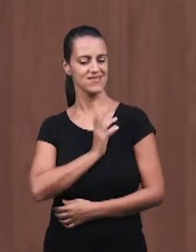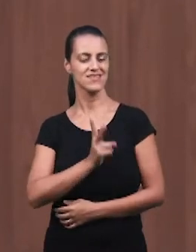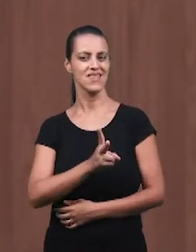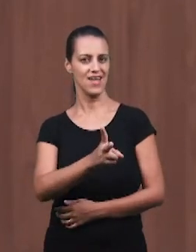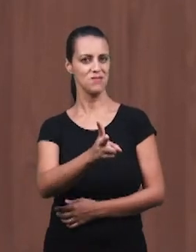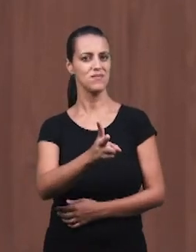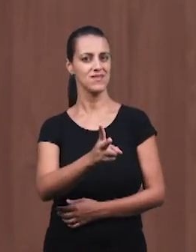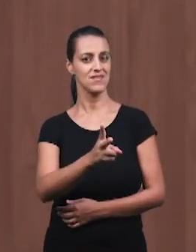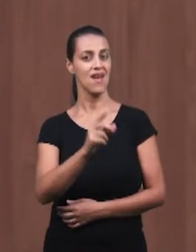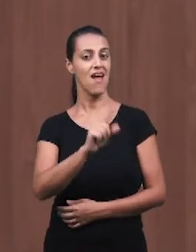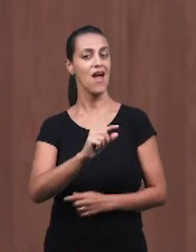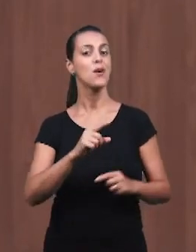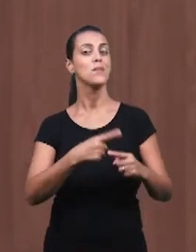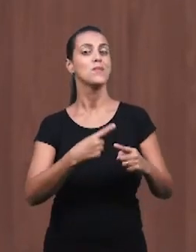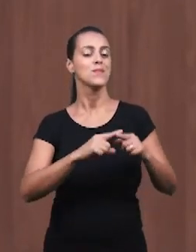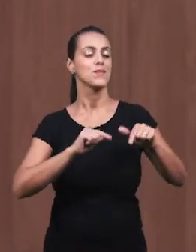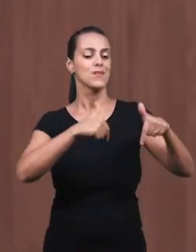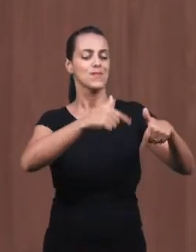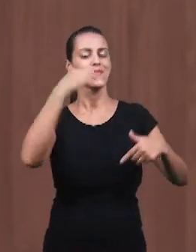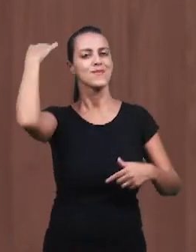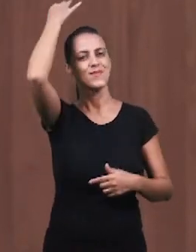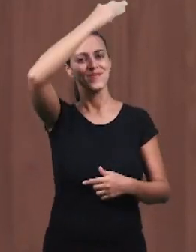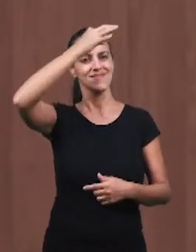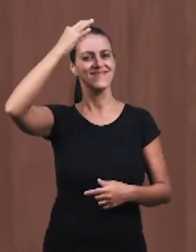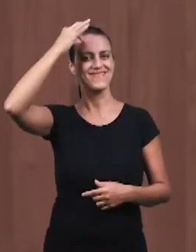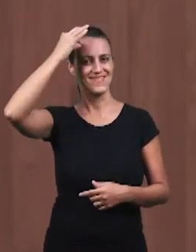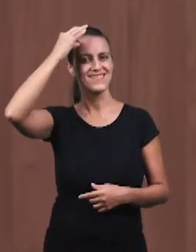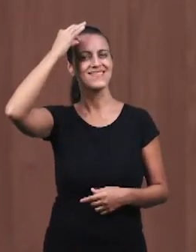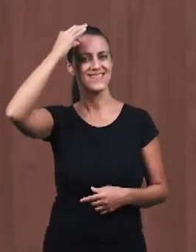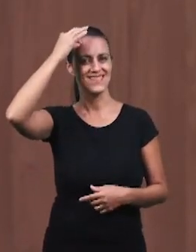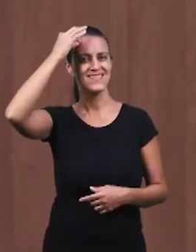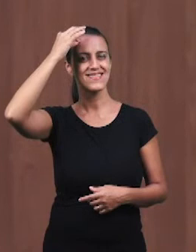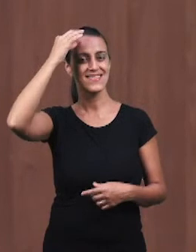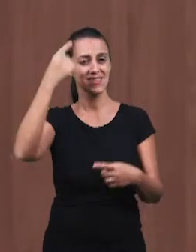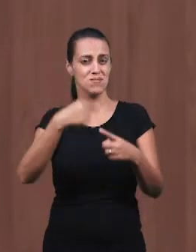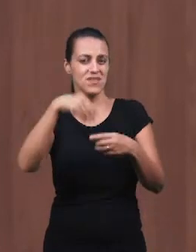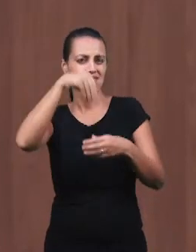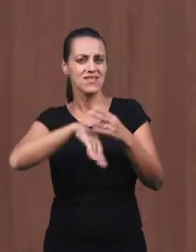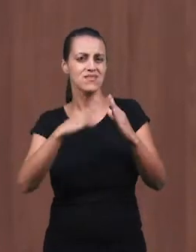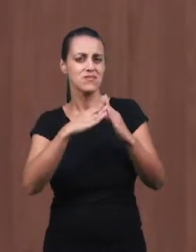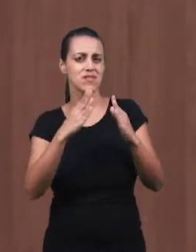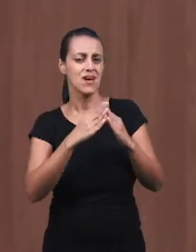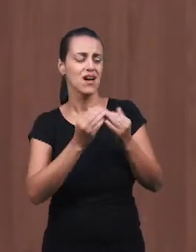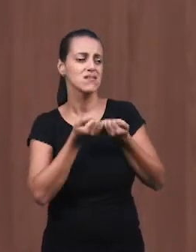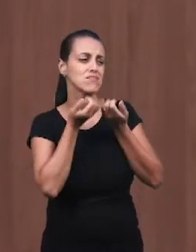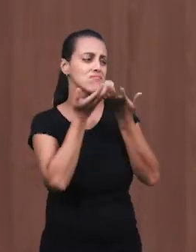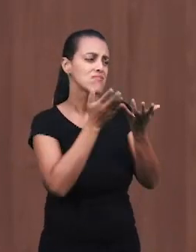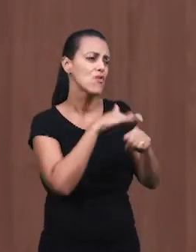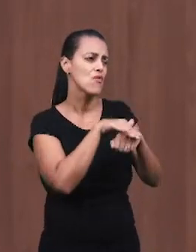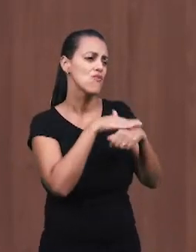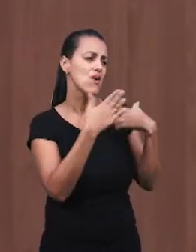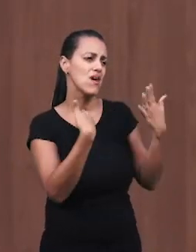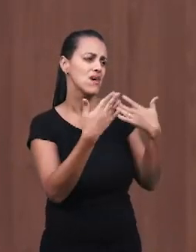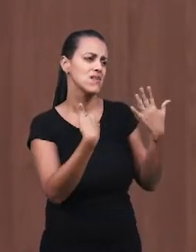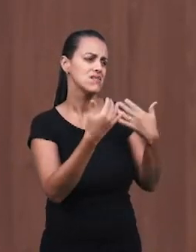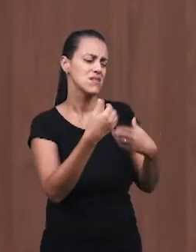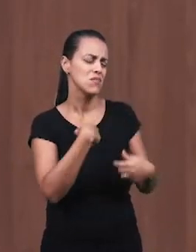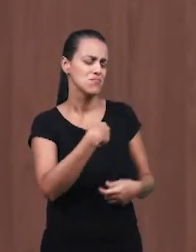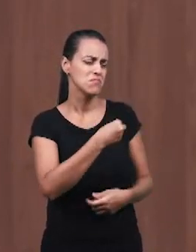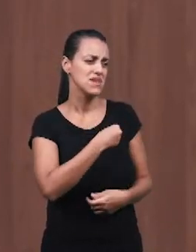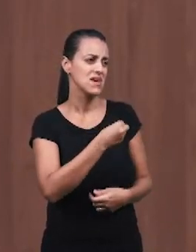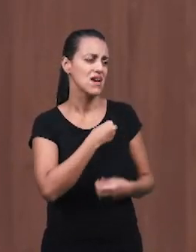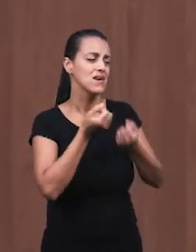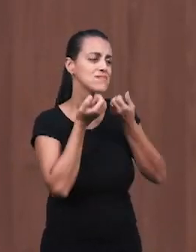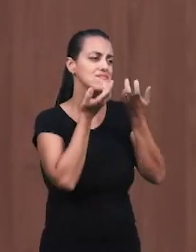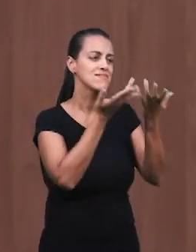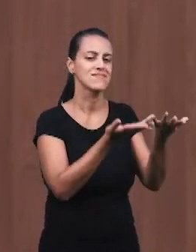Santo quem faz, até o ponto de lá dentro da casa, ele ali confessar a sua falta, o seu pecado, e, portanto, o Espírito